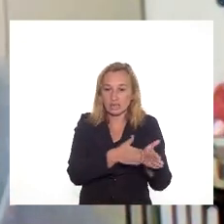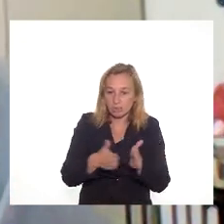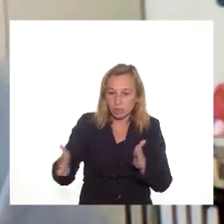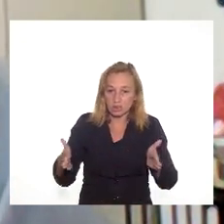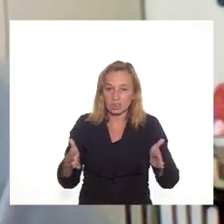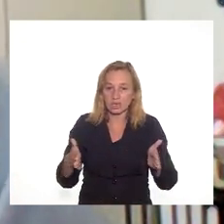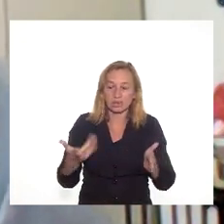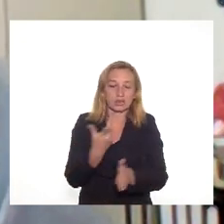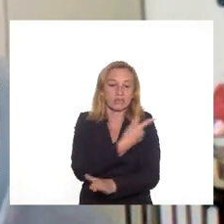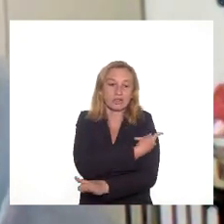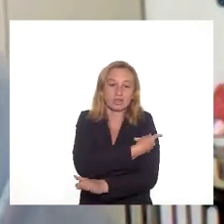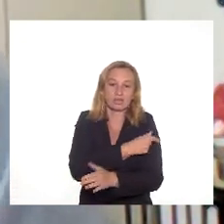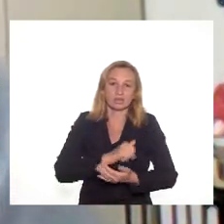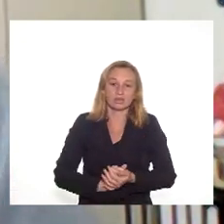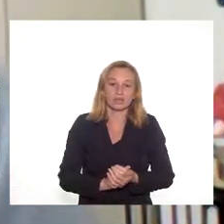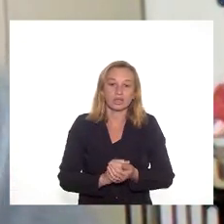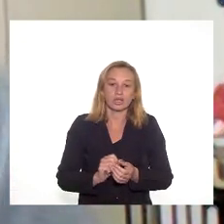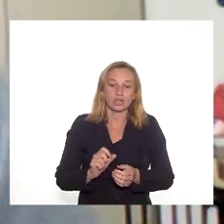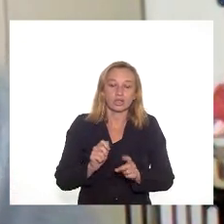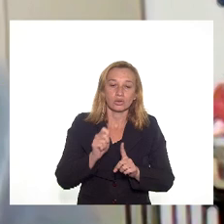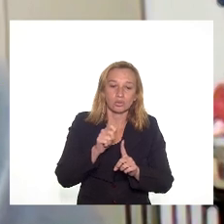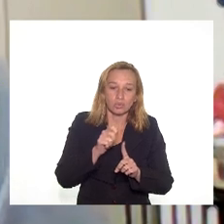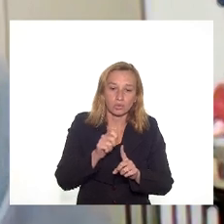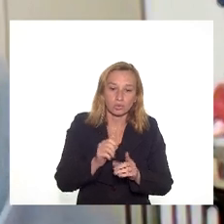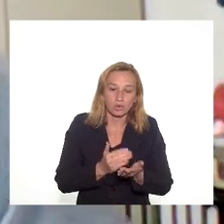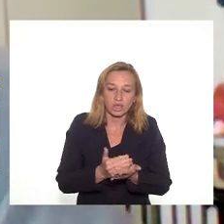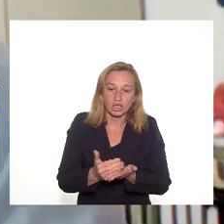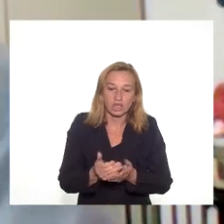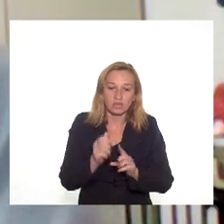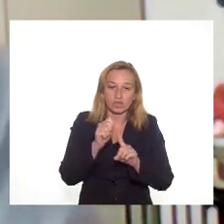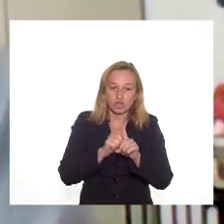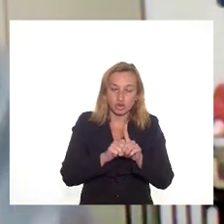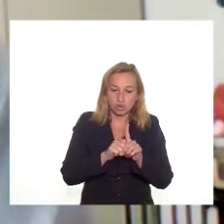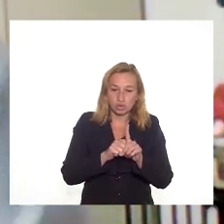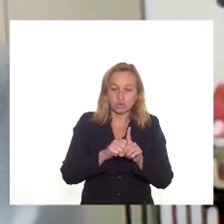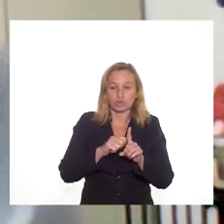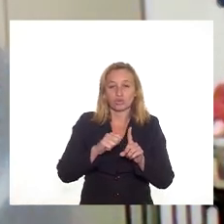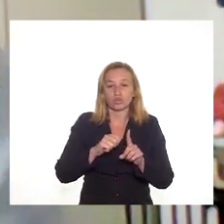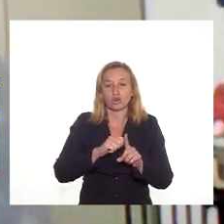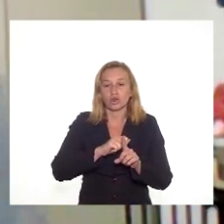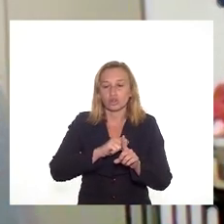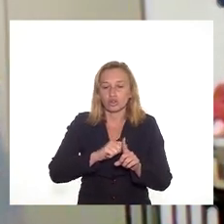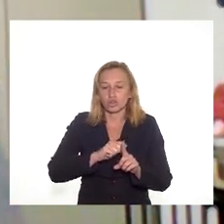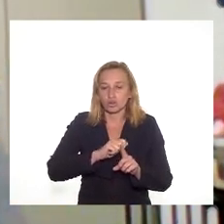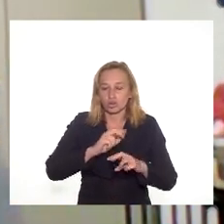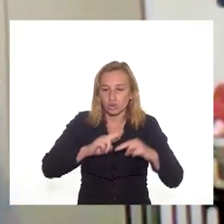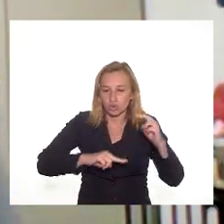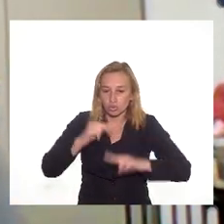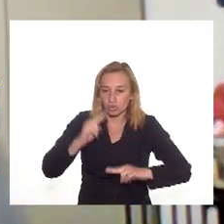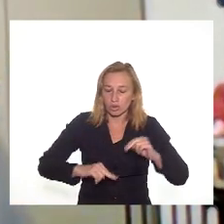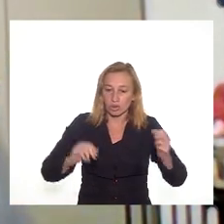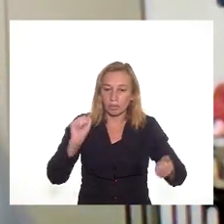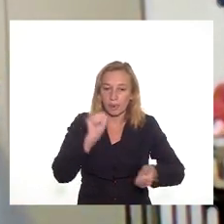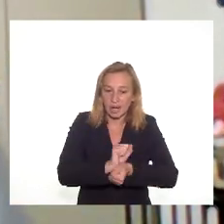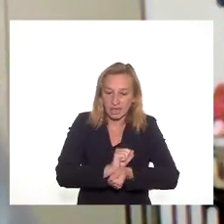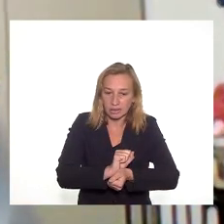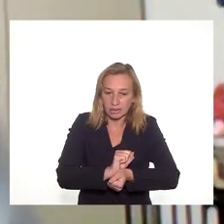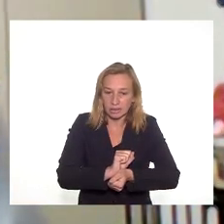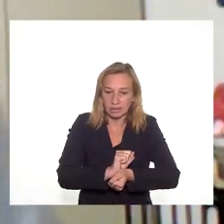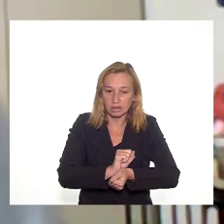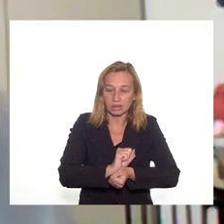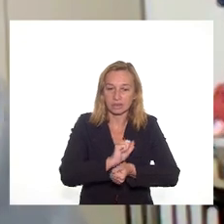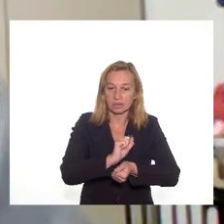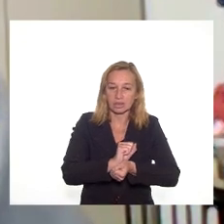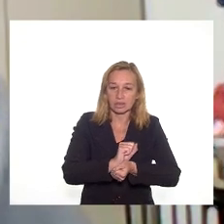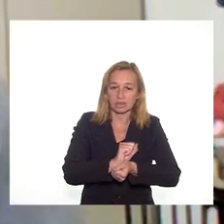de imunização até o início de julho. E aí, nas últimas semanas de julho, nós teremos uma nova paralisação para um recesso escolar.